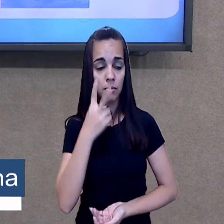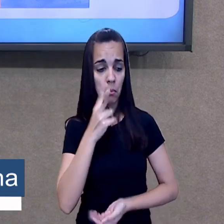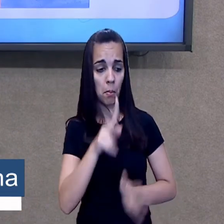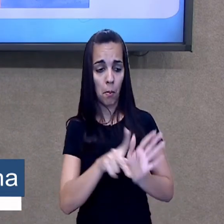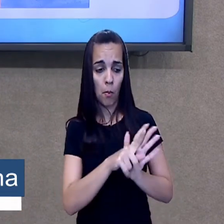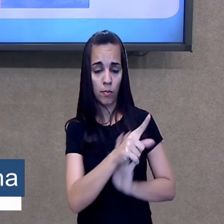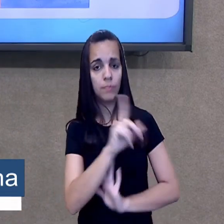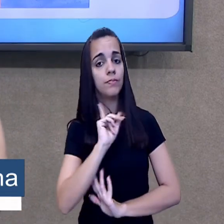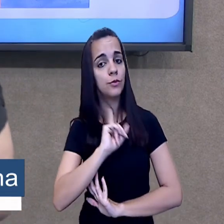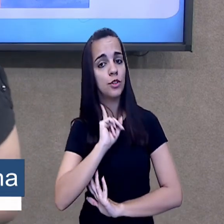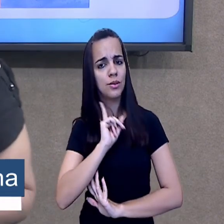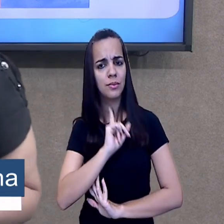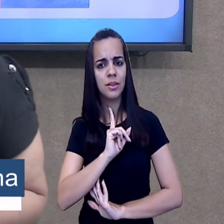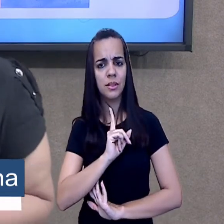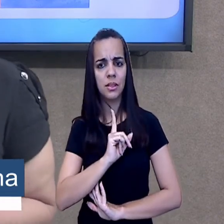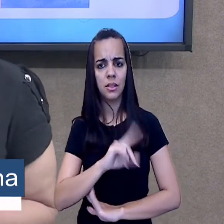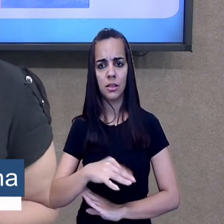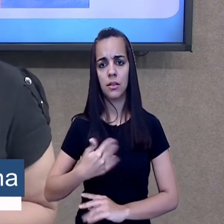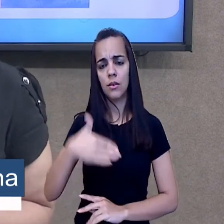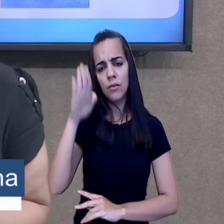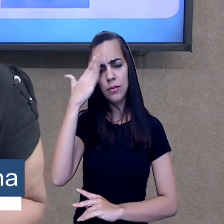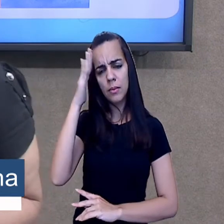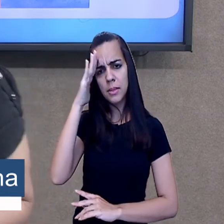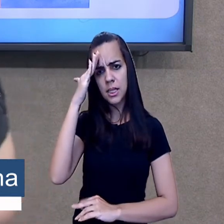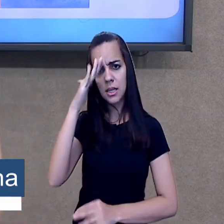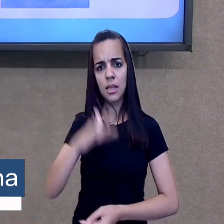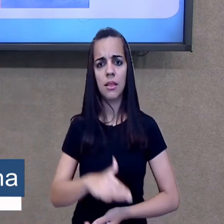Minas. Como vamos entender isso?